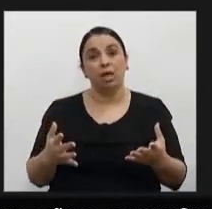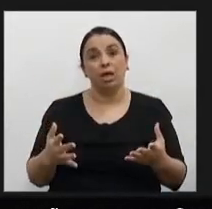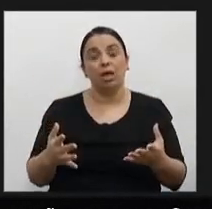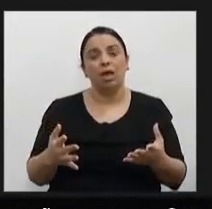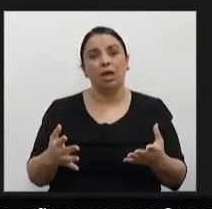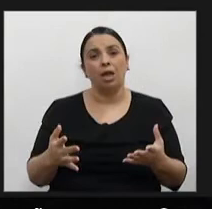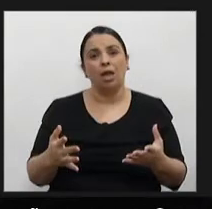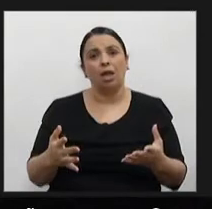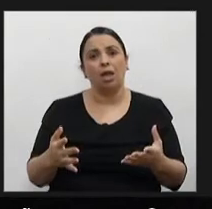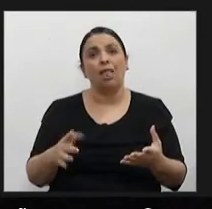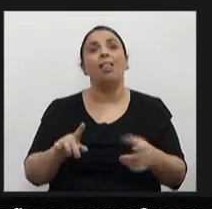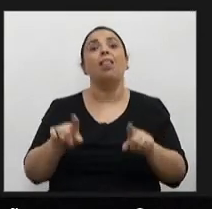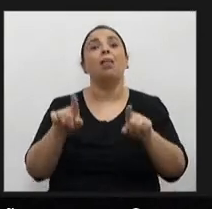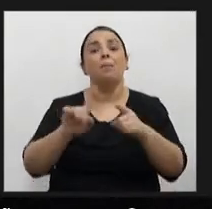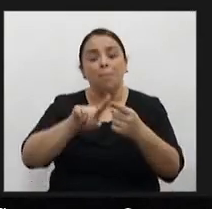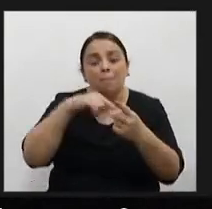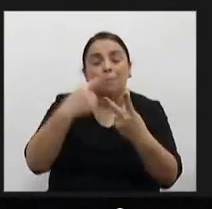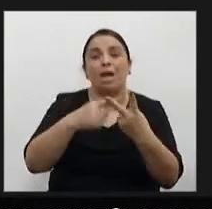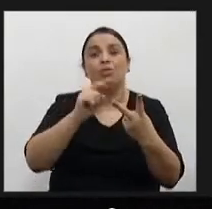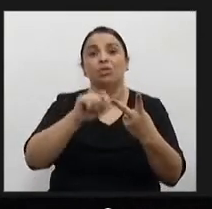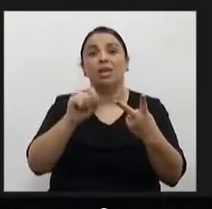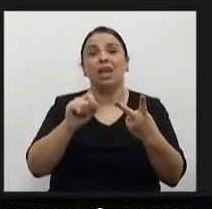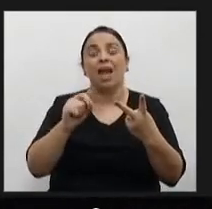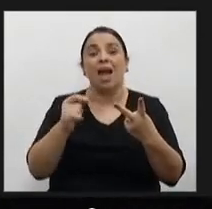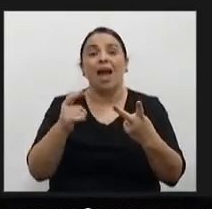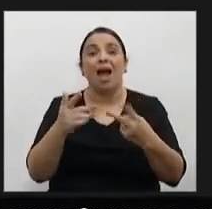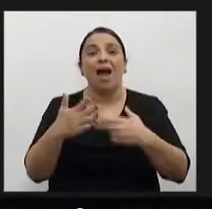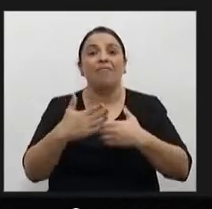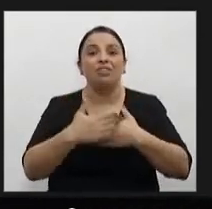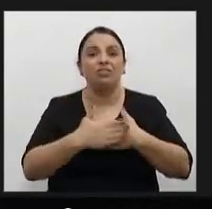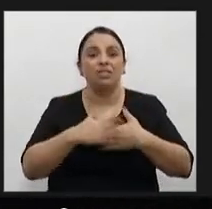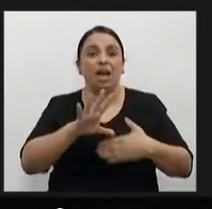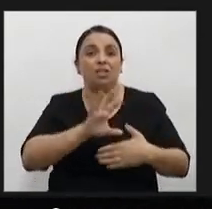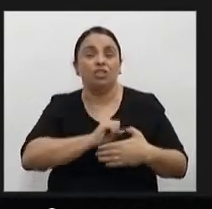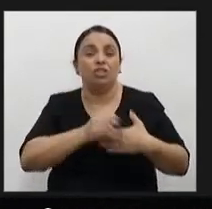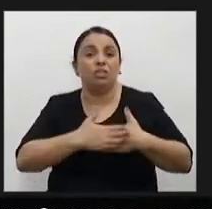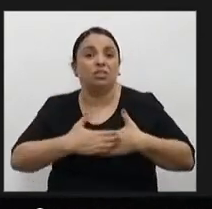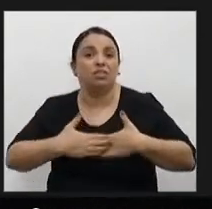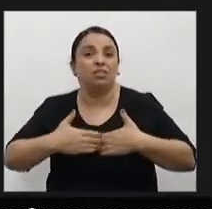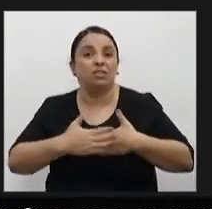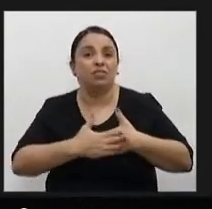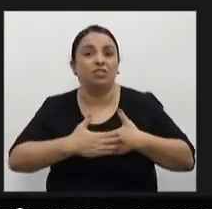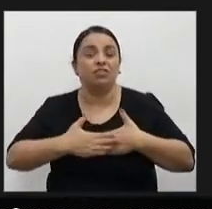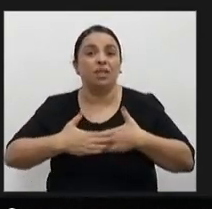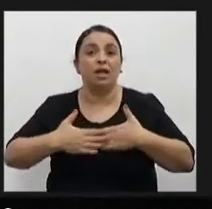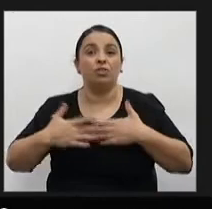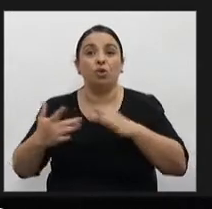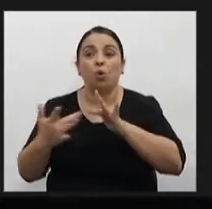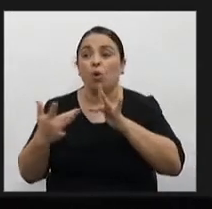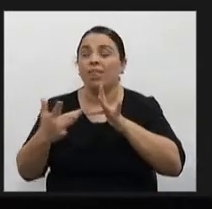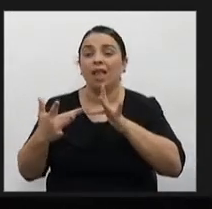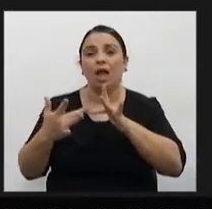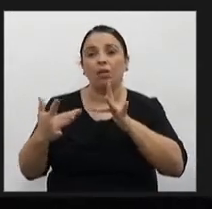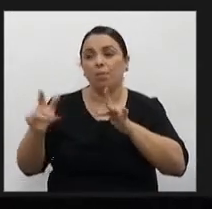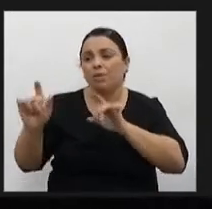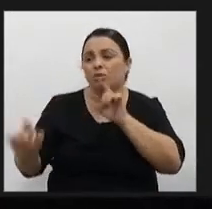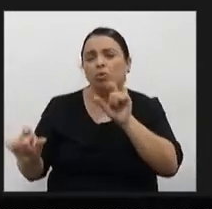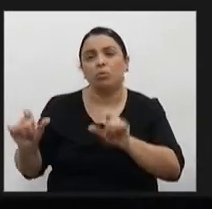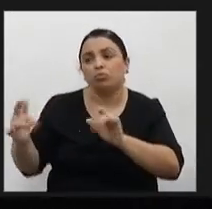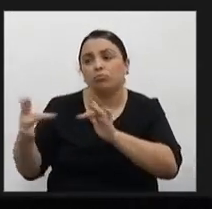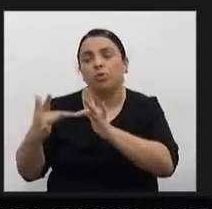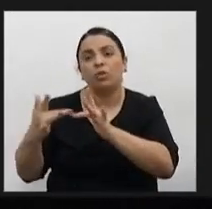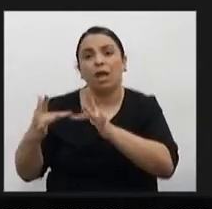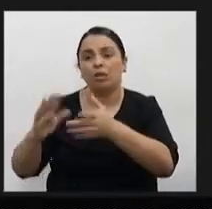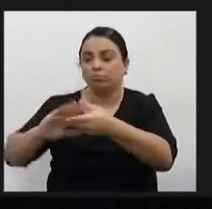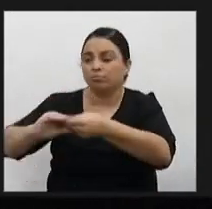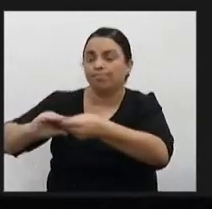Você imagina a excessiva afetividade, né? Abraço. Você imagina